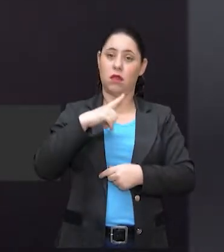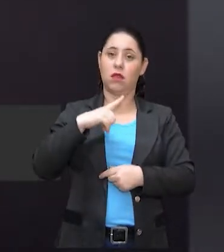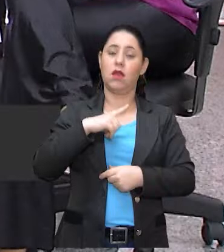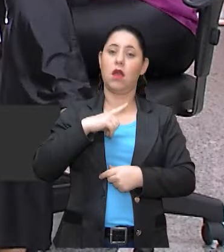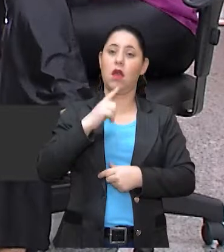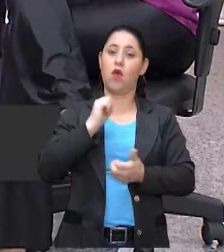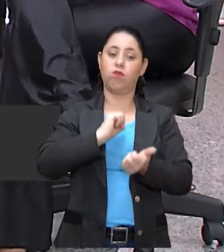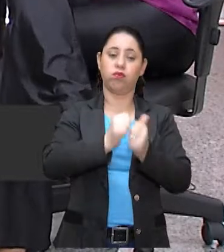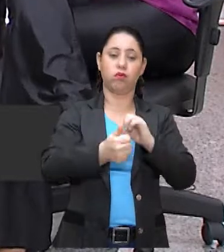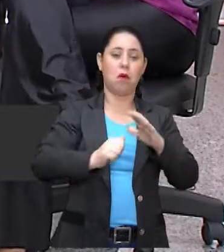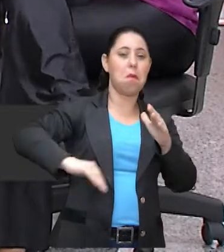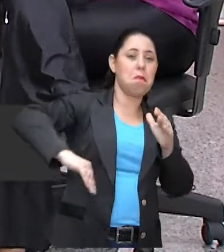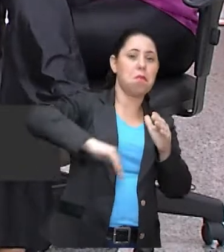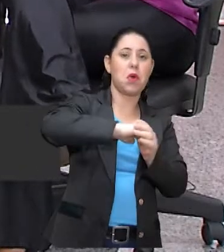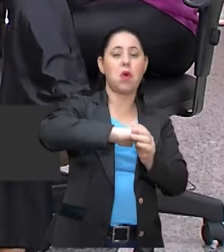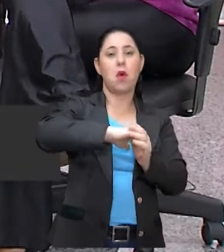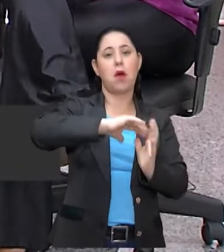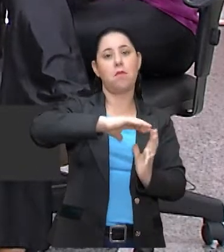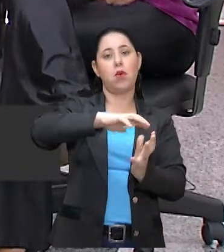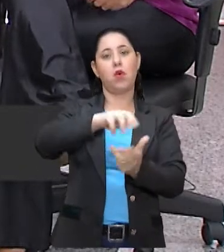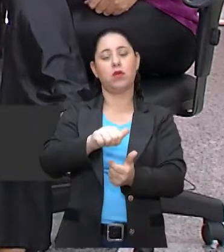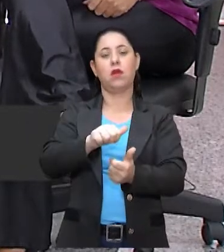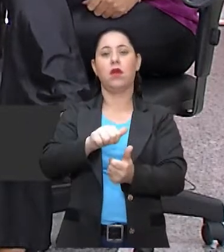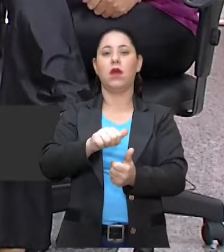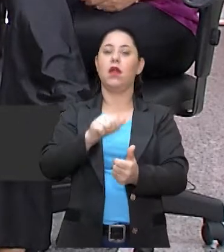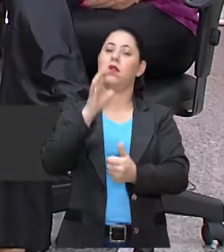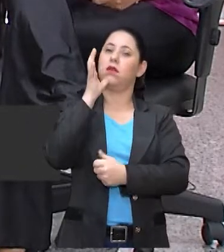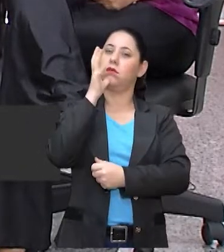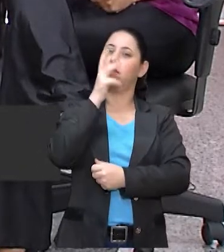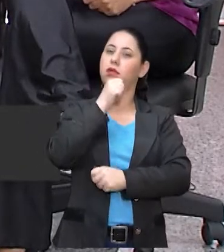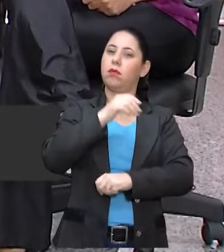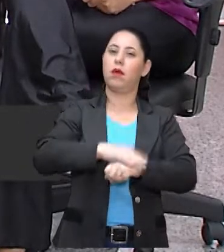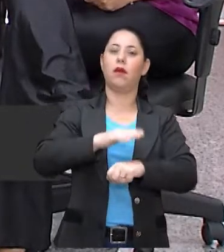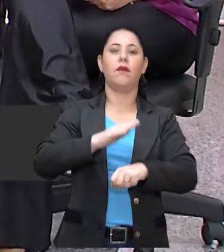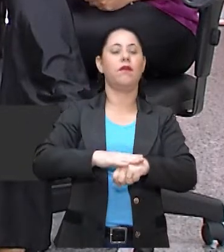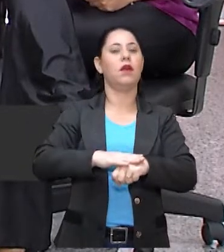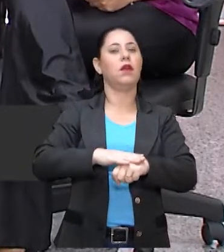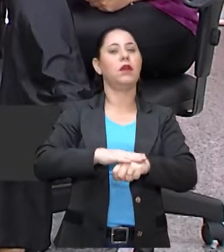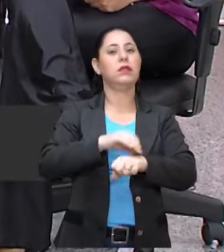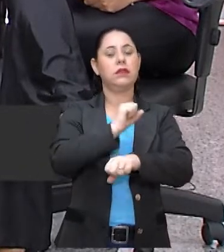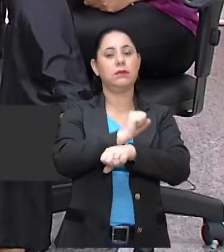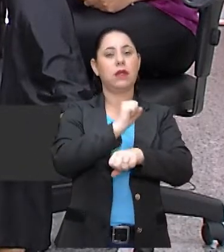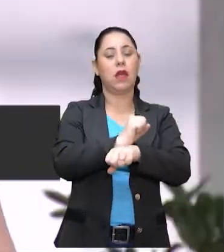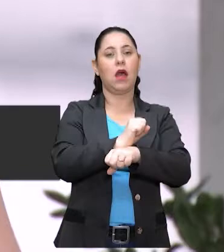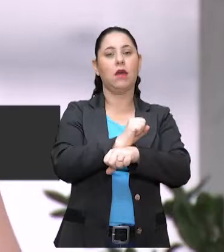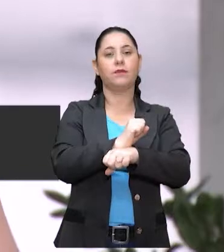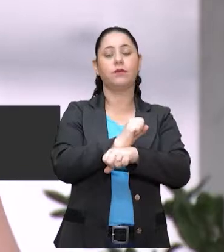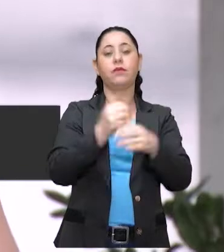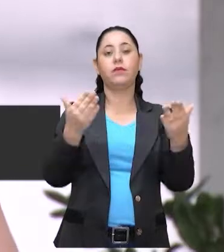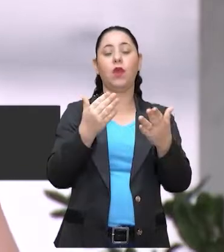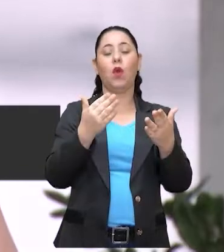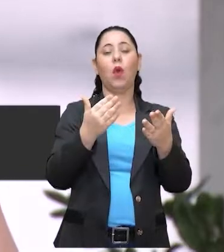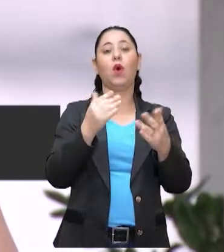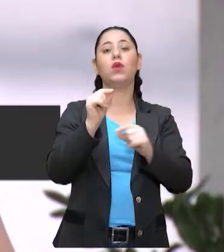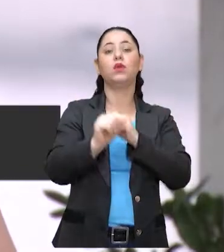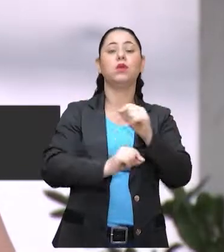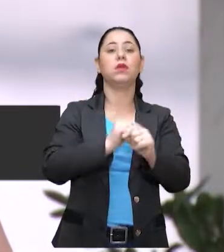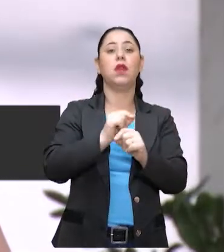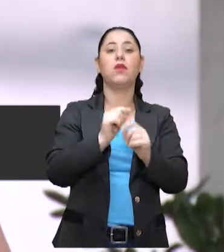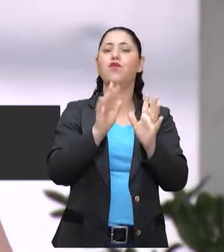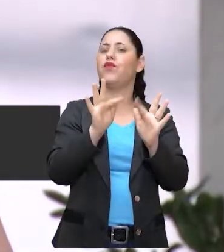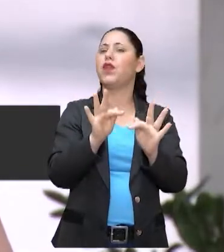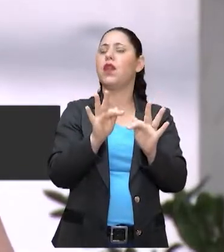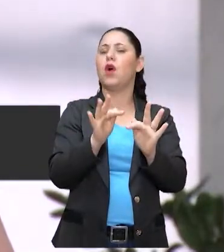ainda. Pois então esse ano vai demorar mais um bocadinho mesmo. Então eles vão esperar, a gente está no último trimestre do ano, e o mesmo vale para as